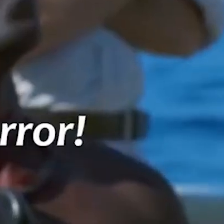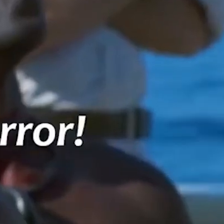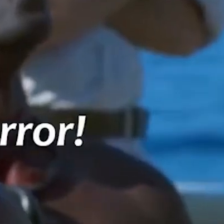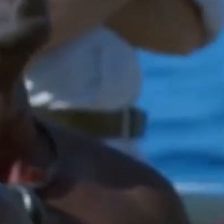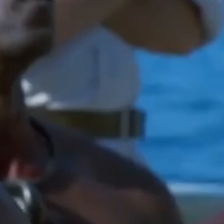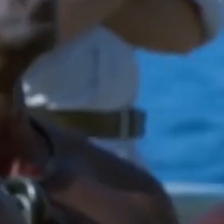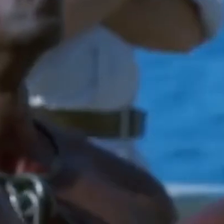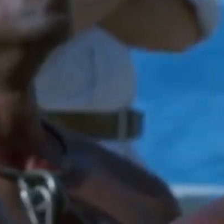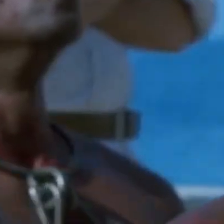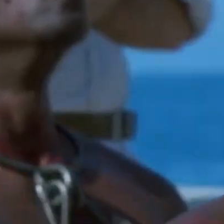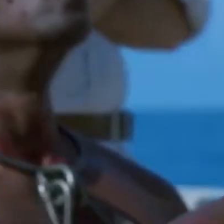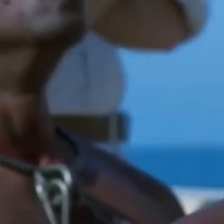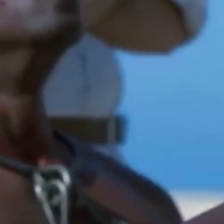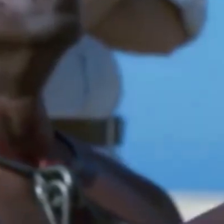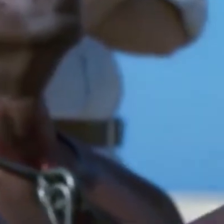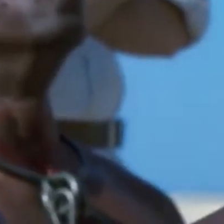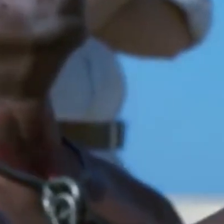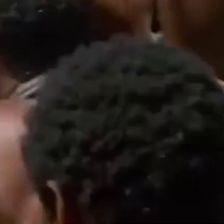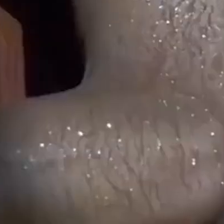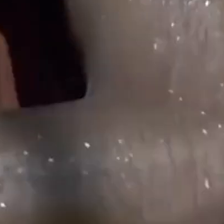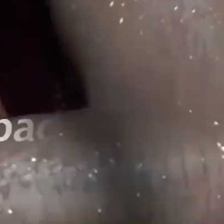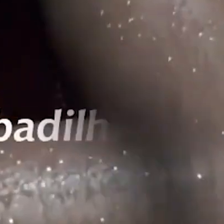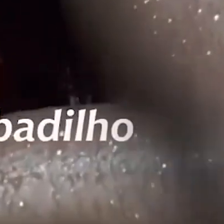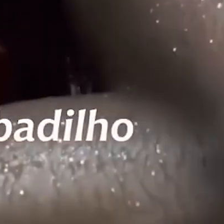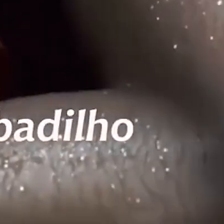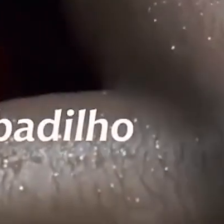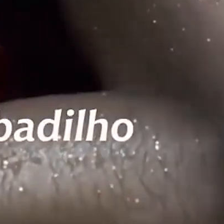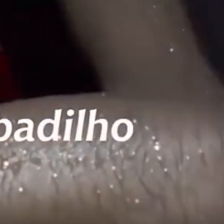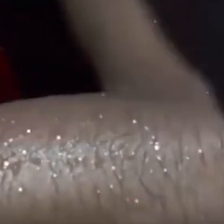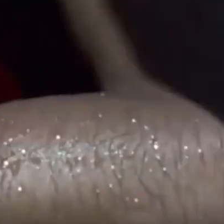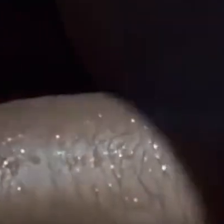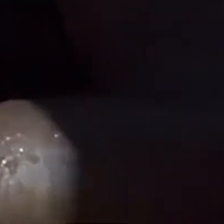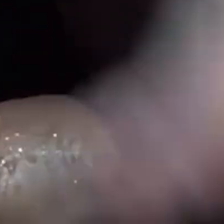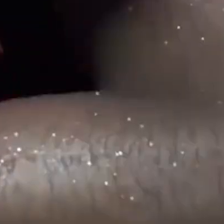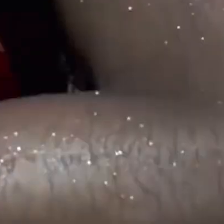horror! Era um sonho dantesco,